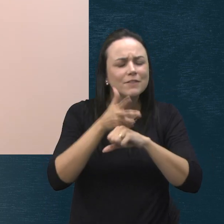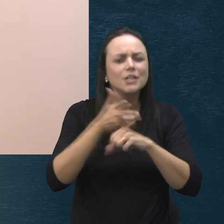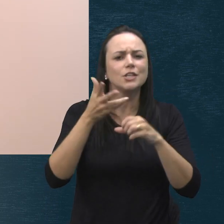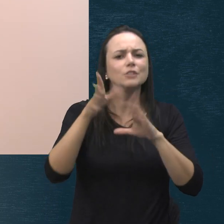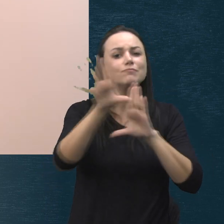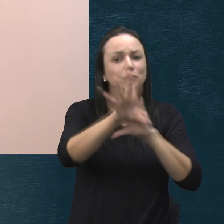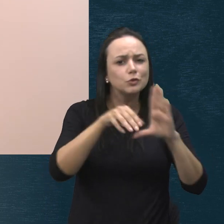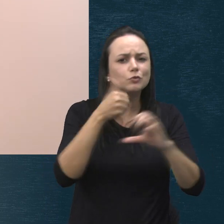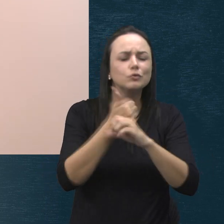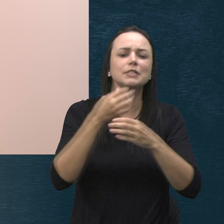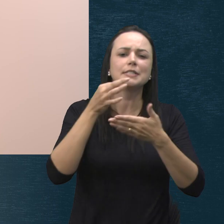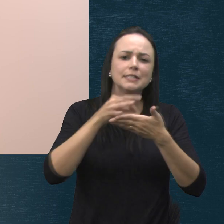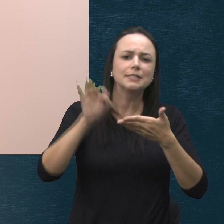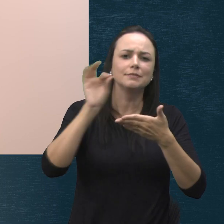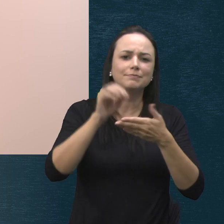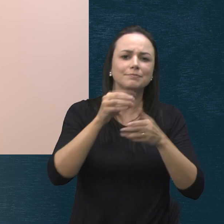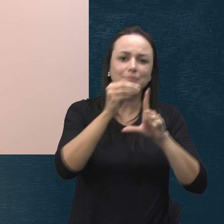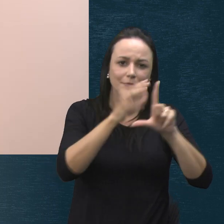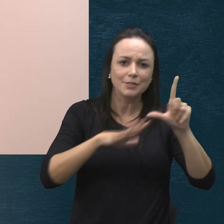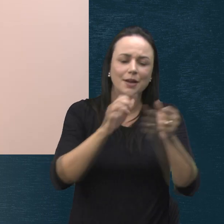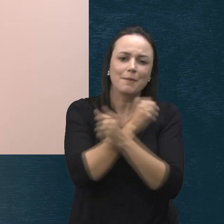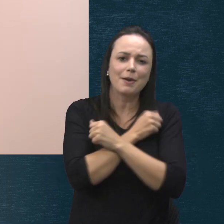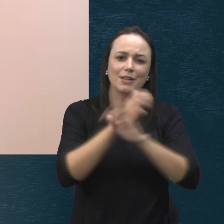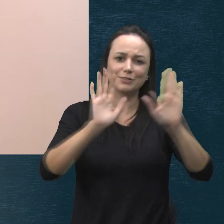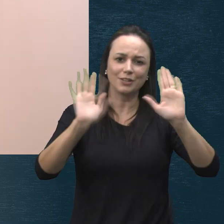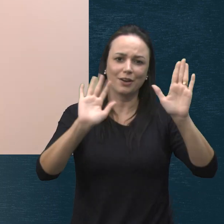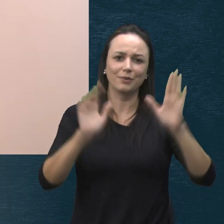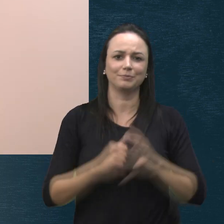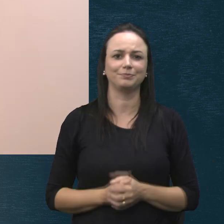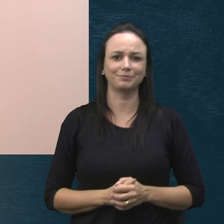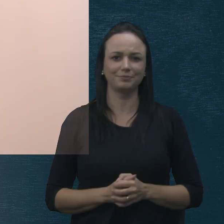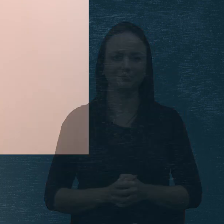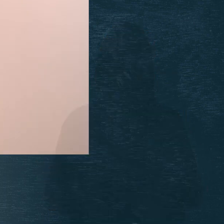aqui o canal, se inscreva aqui, compartilha aí para todo mundo. Um grande abraço. Tchau para vocês.